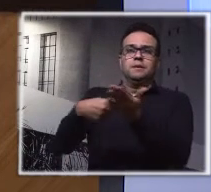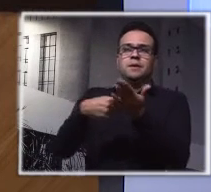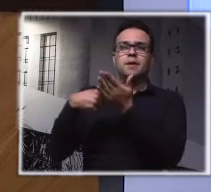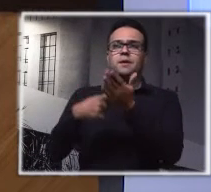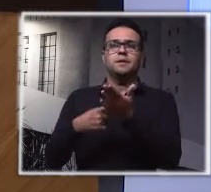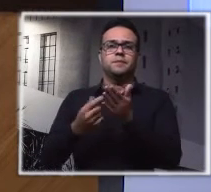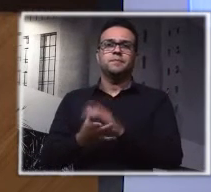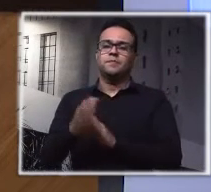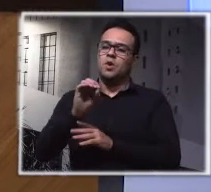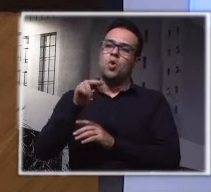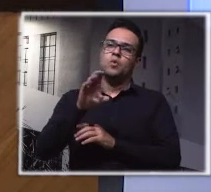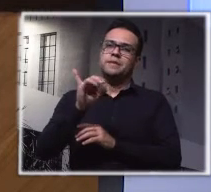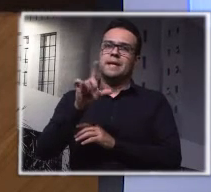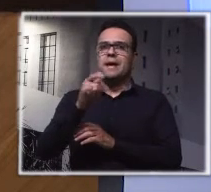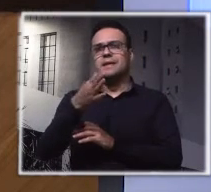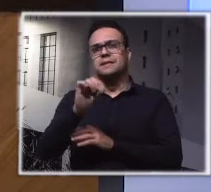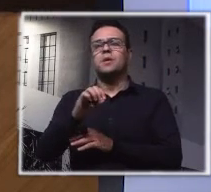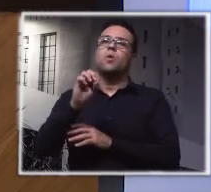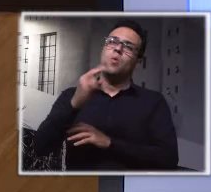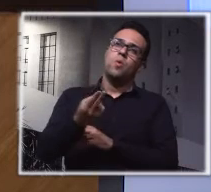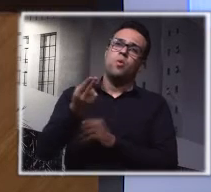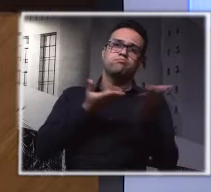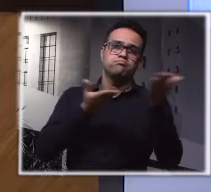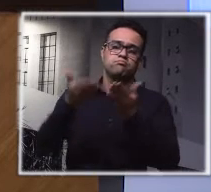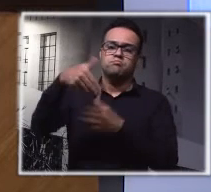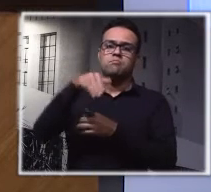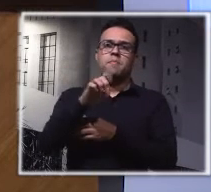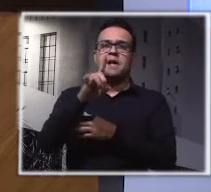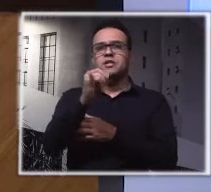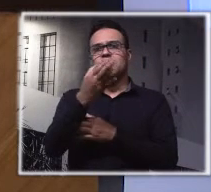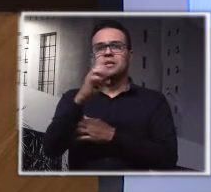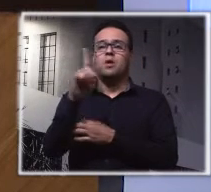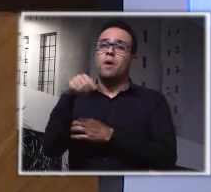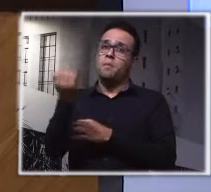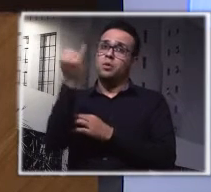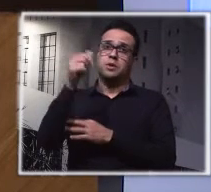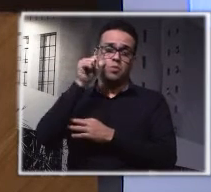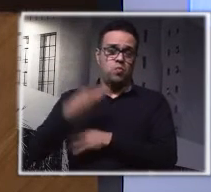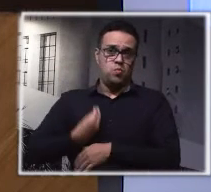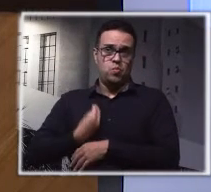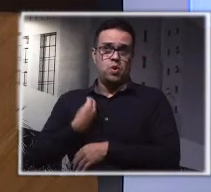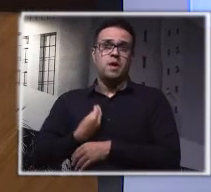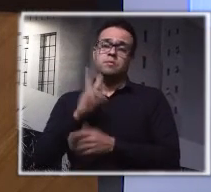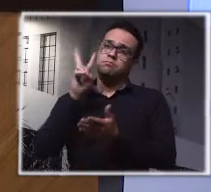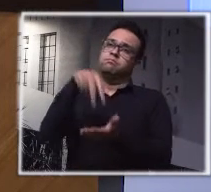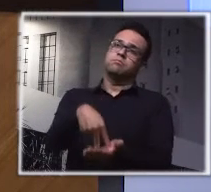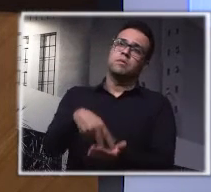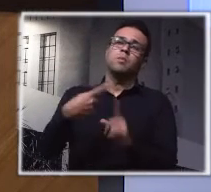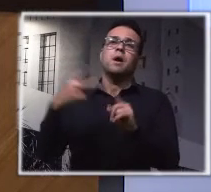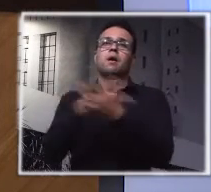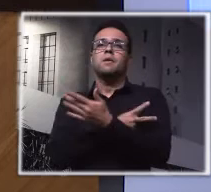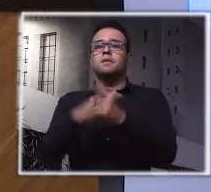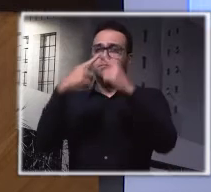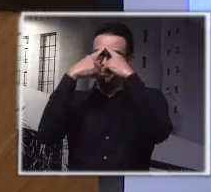mediação, que eventualmente essas mulheres estejam. Porque nós sabemos que os conflitos subjacentes ao conflito criminal